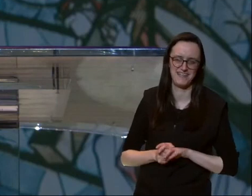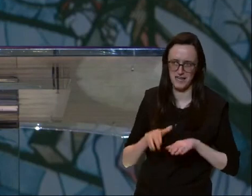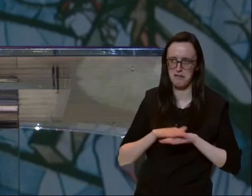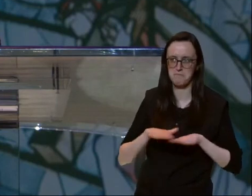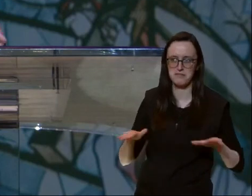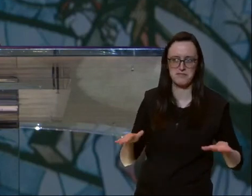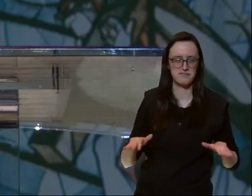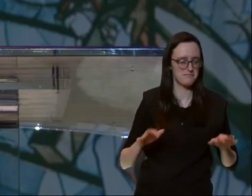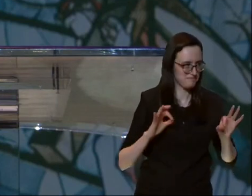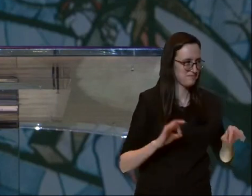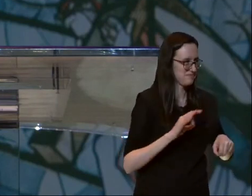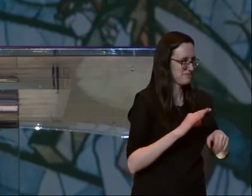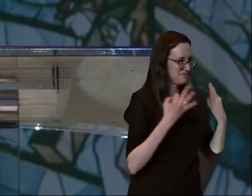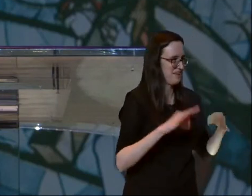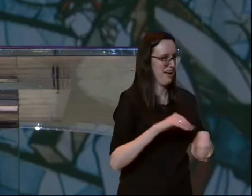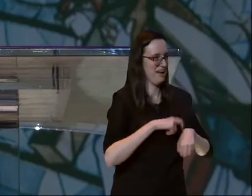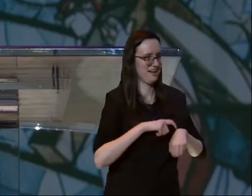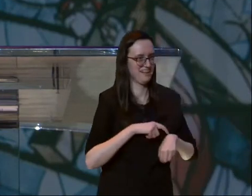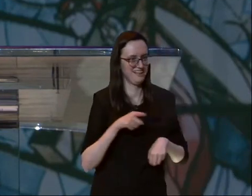Acabou mesmo, está certo o relógio?